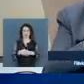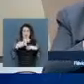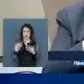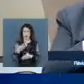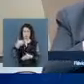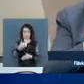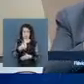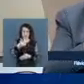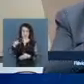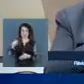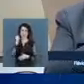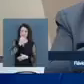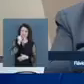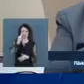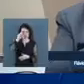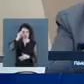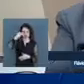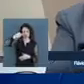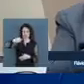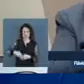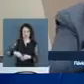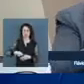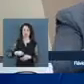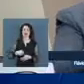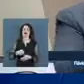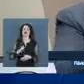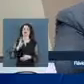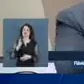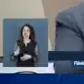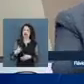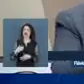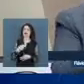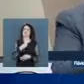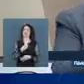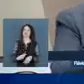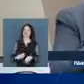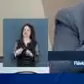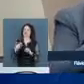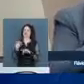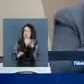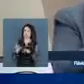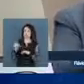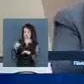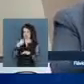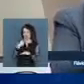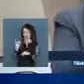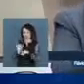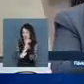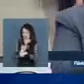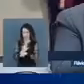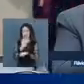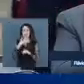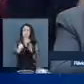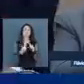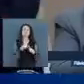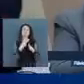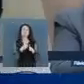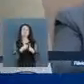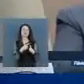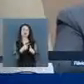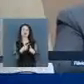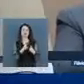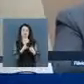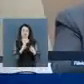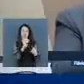o senador Moro, que já foi ministro da Justiça, fala de estratégia, o primeiro ponto de uma estratégia séria,